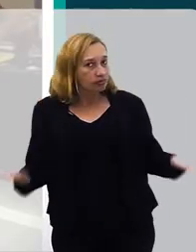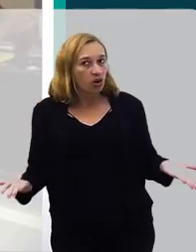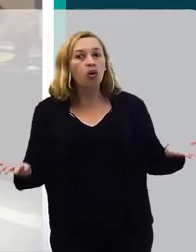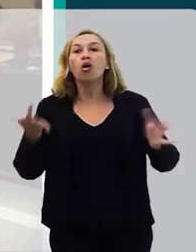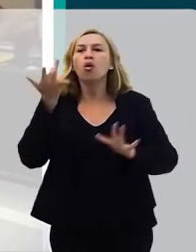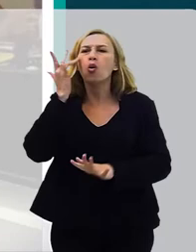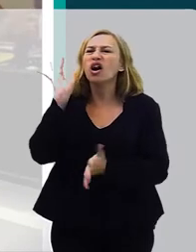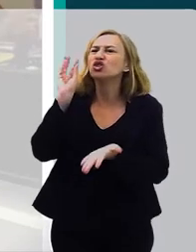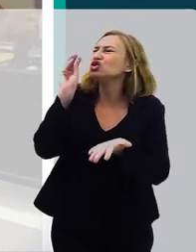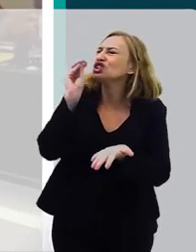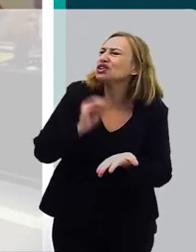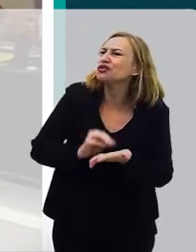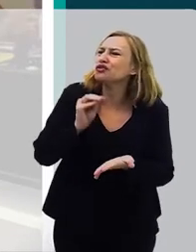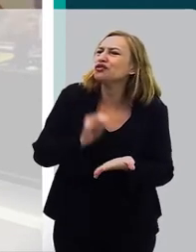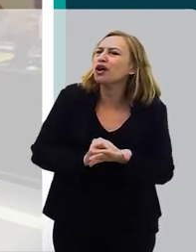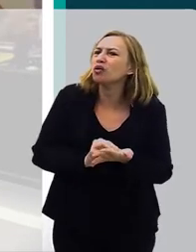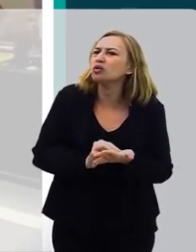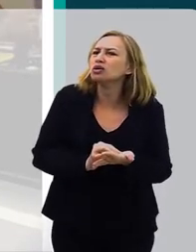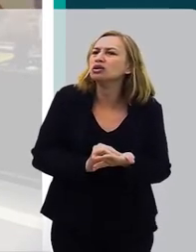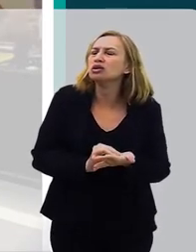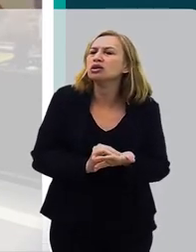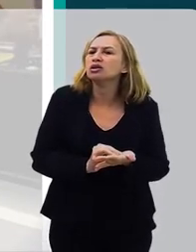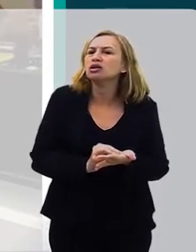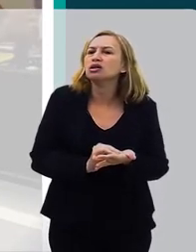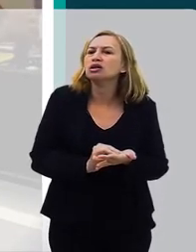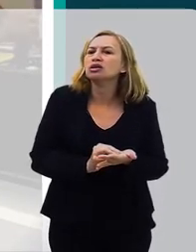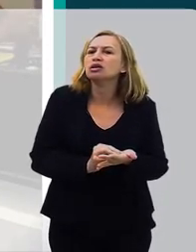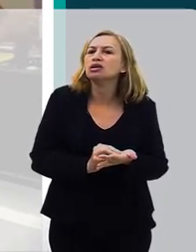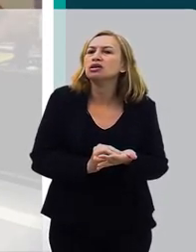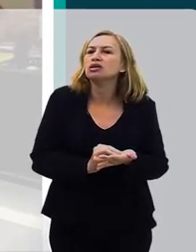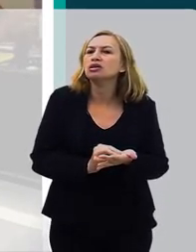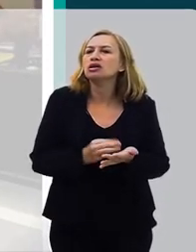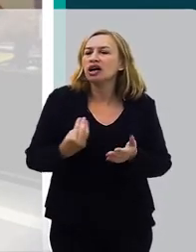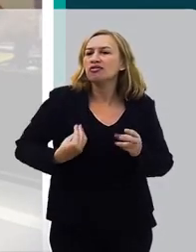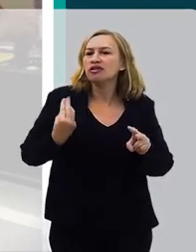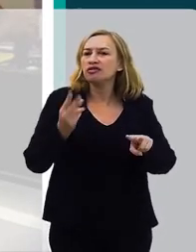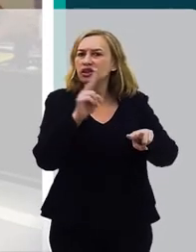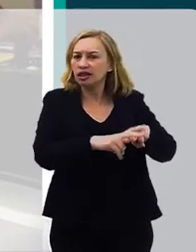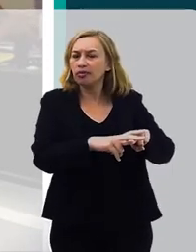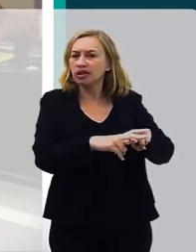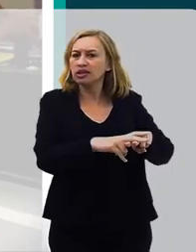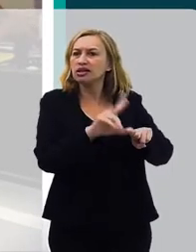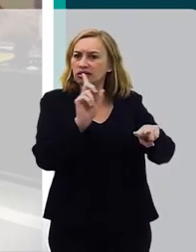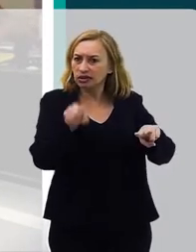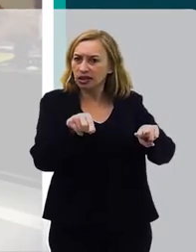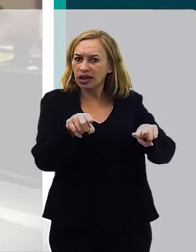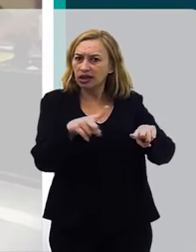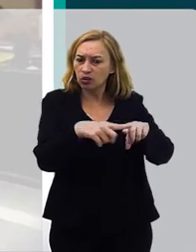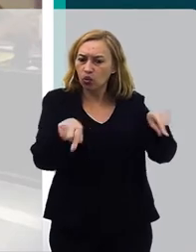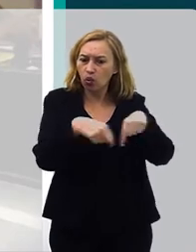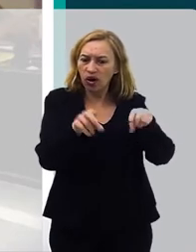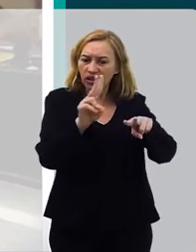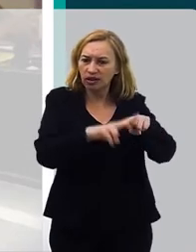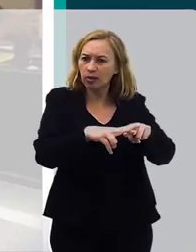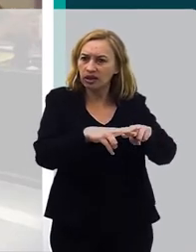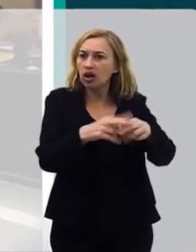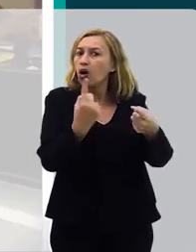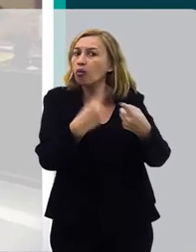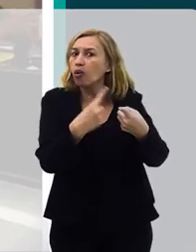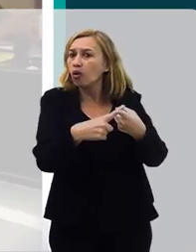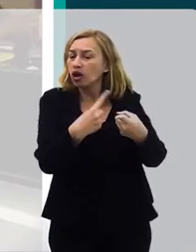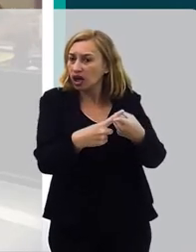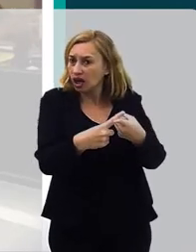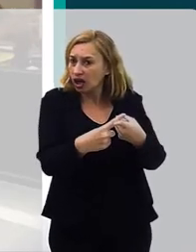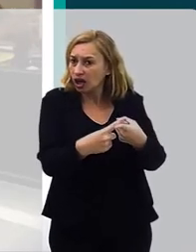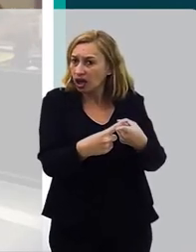Então, eu acho que falta a conviver num xilindró, né? assim, no metro quadrado,